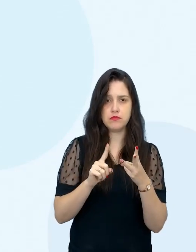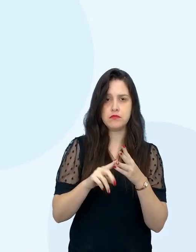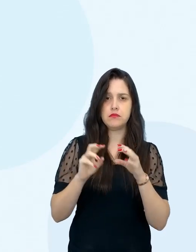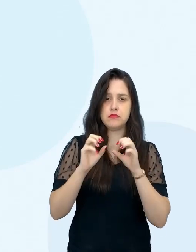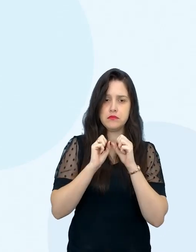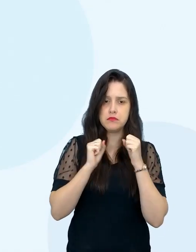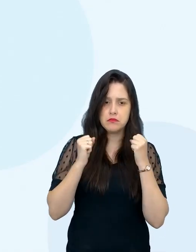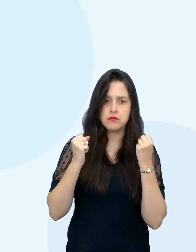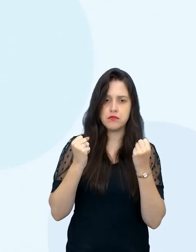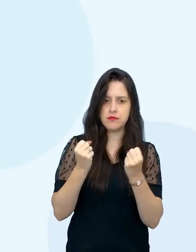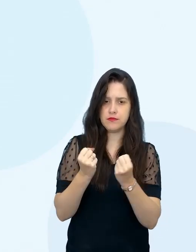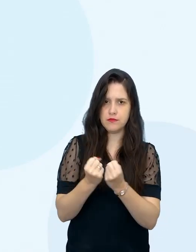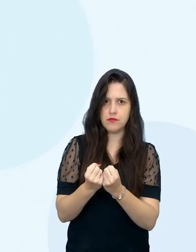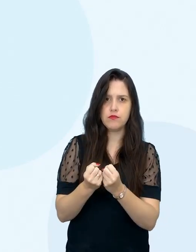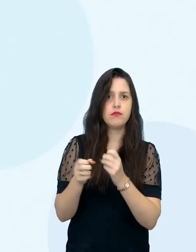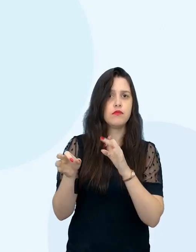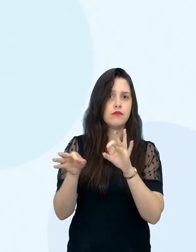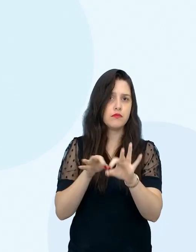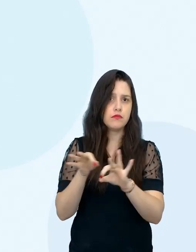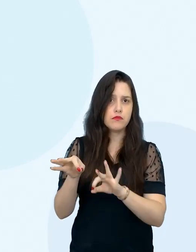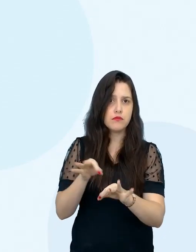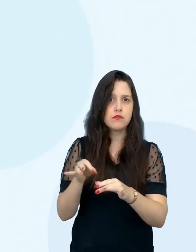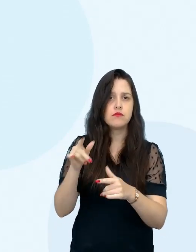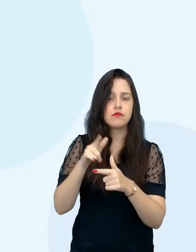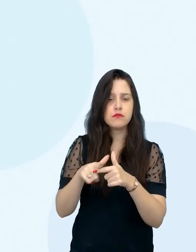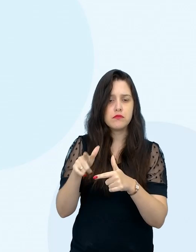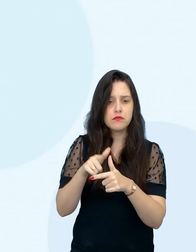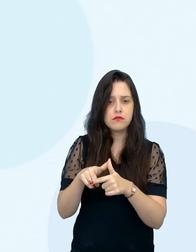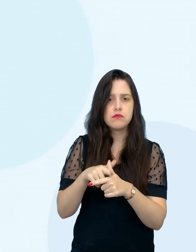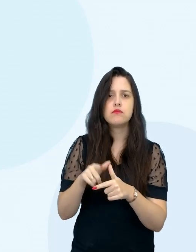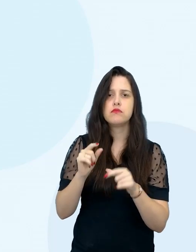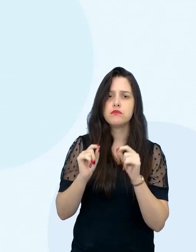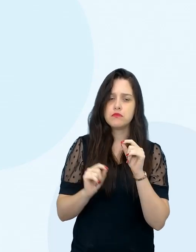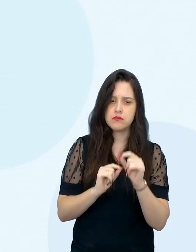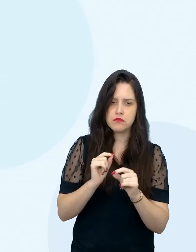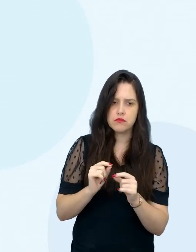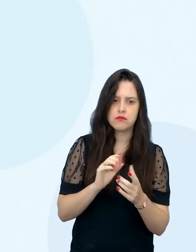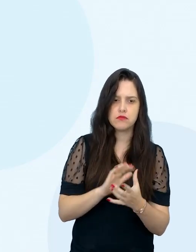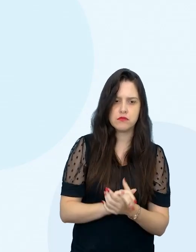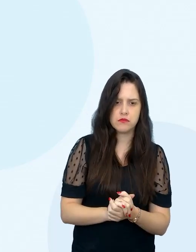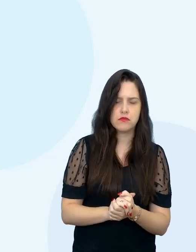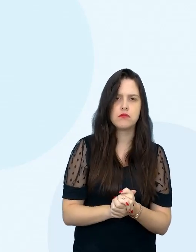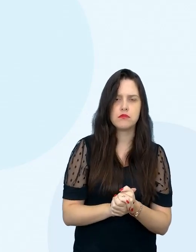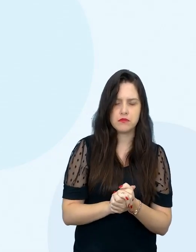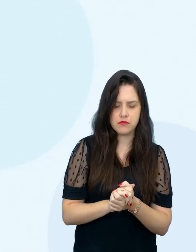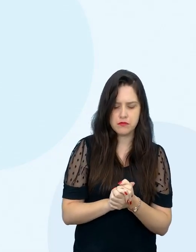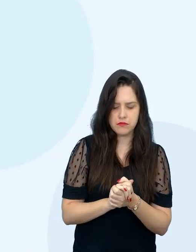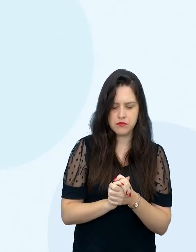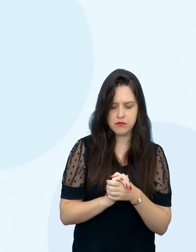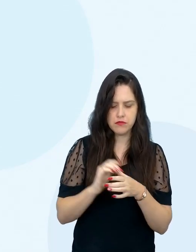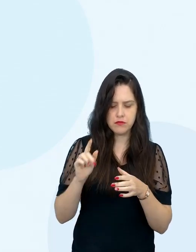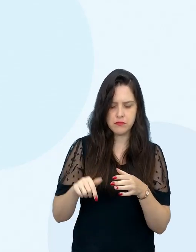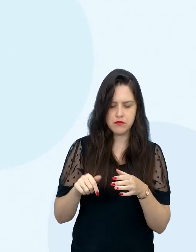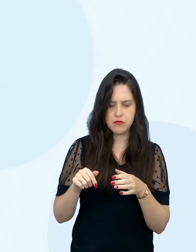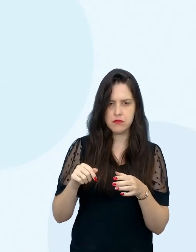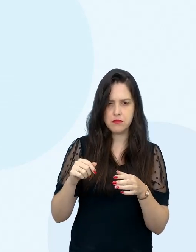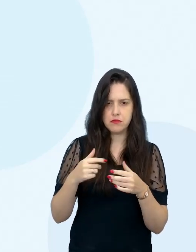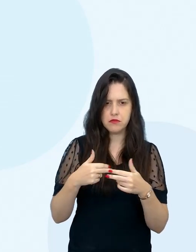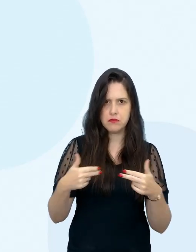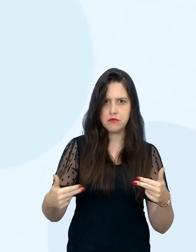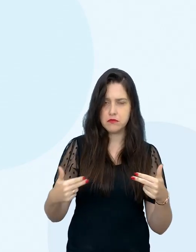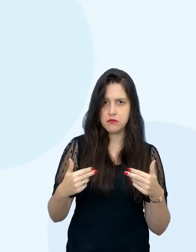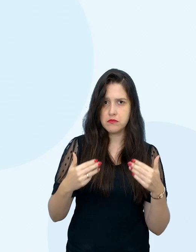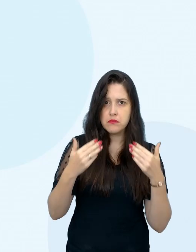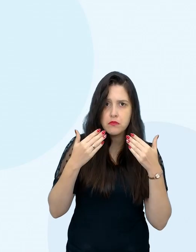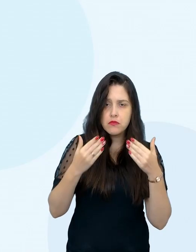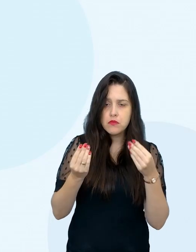tem a etapa de sistematização, em que os alunos se organizam para tentar resolver esse problema, né, trazendo aí alternativas